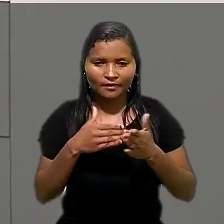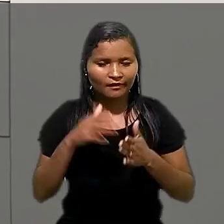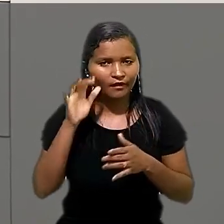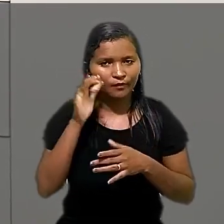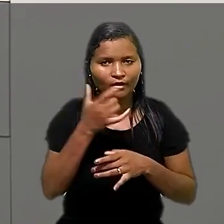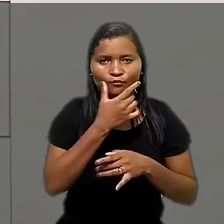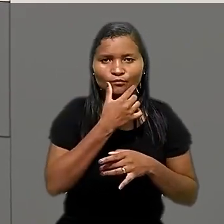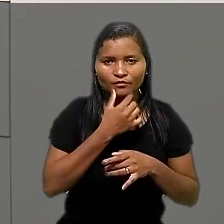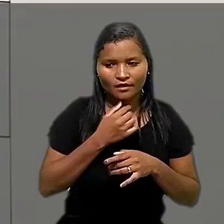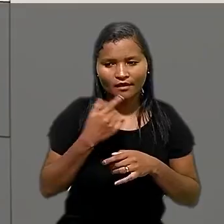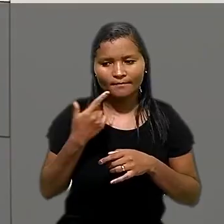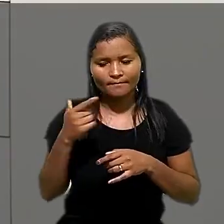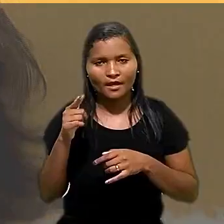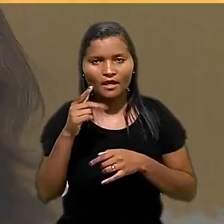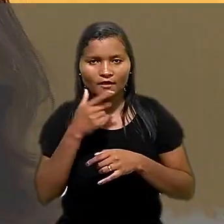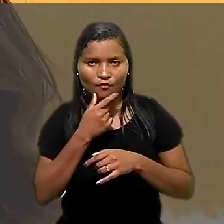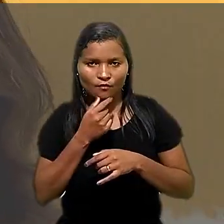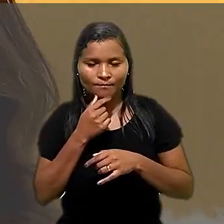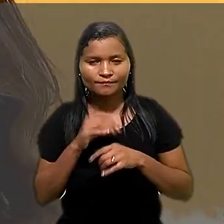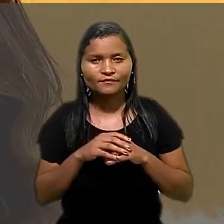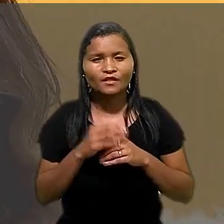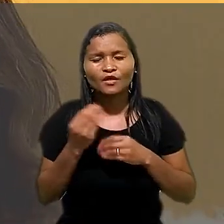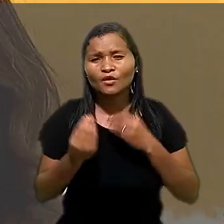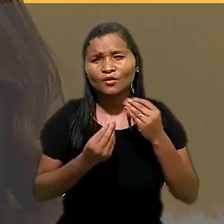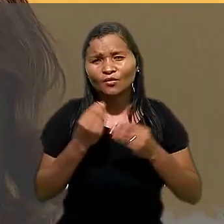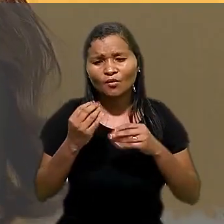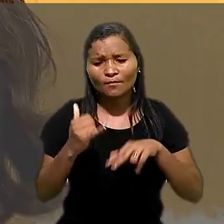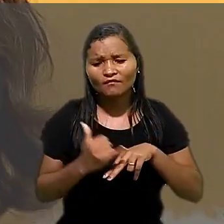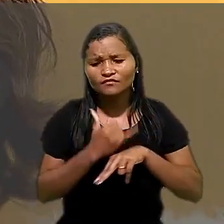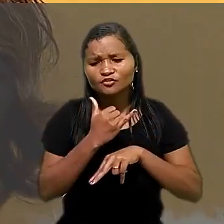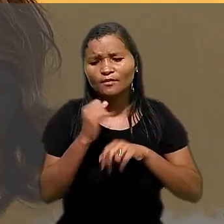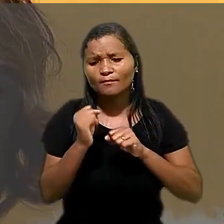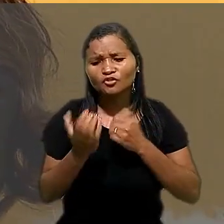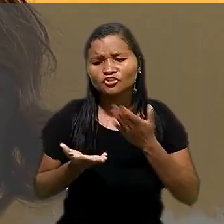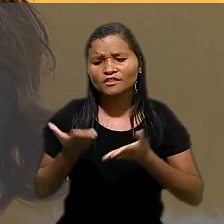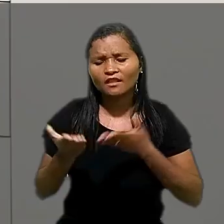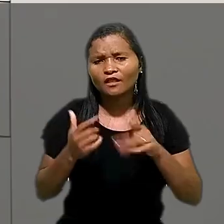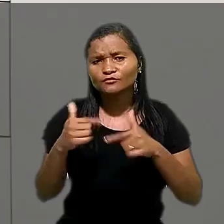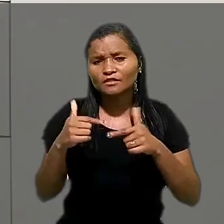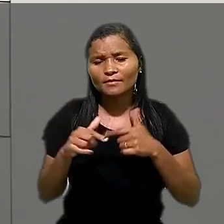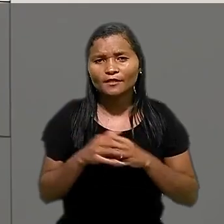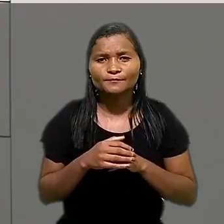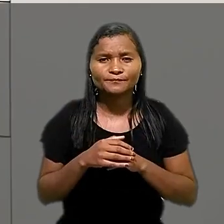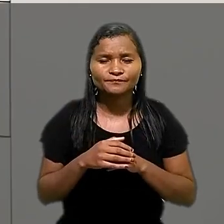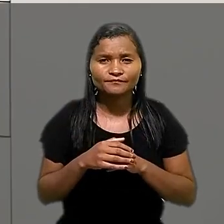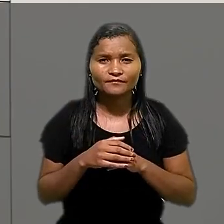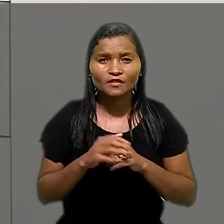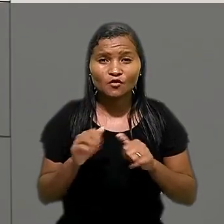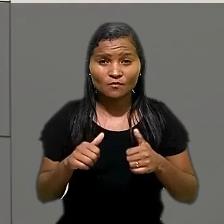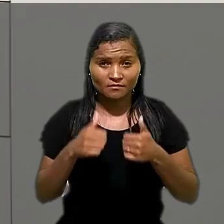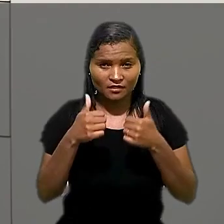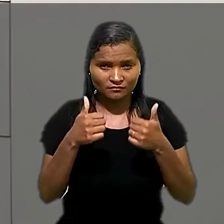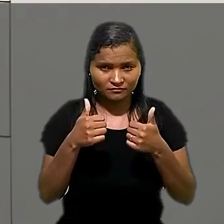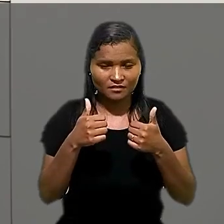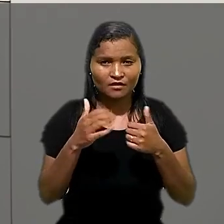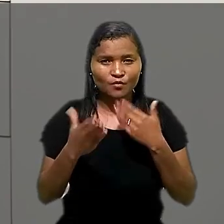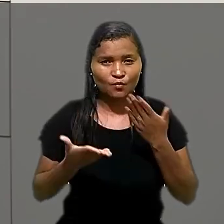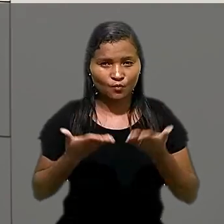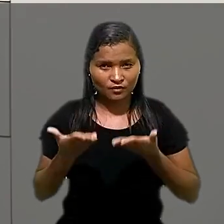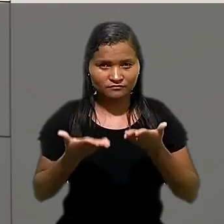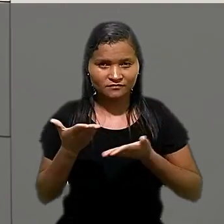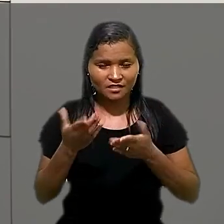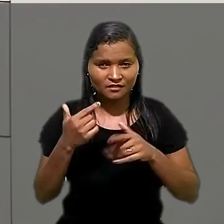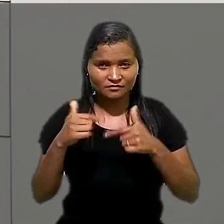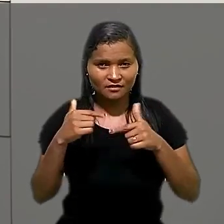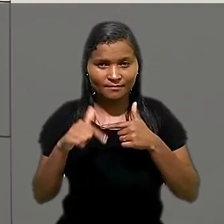impede que aconteça de mulheres com homens como a vítima pode lidar com gás Light no trabalho o melhor dos casos quando você tá